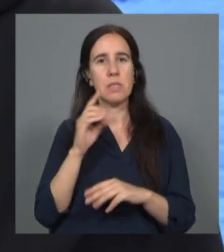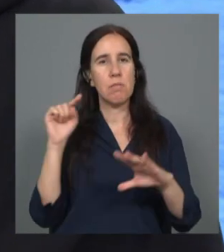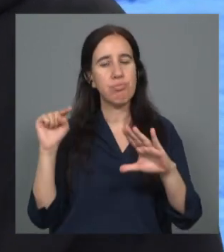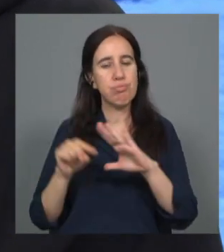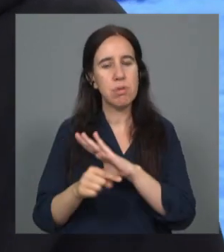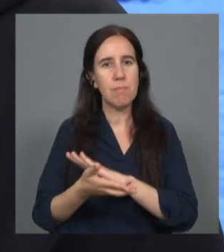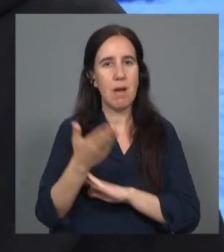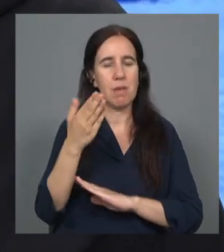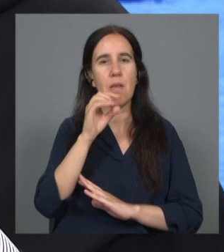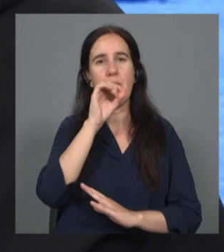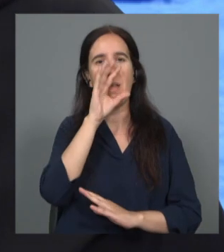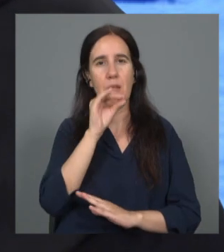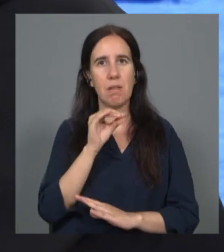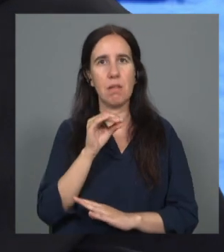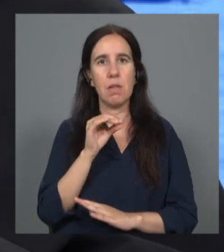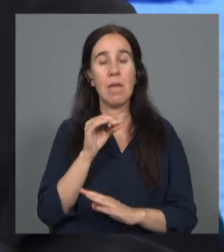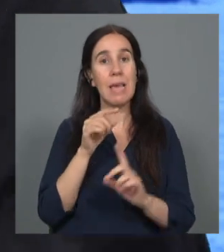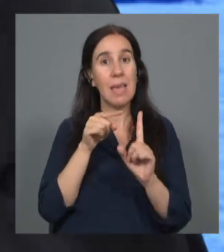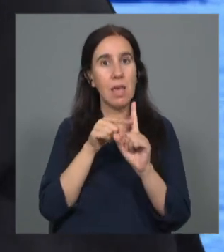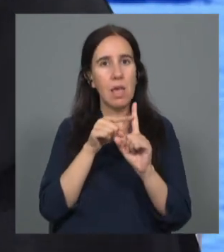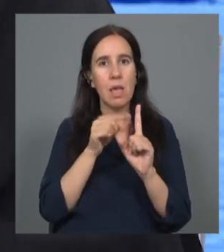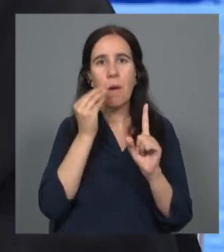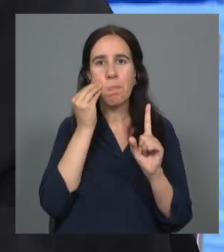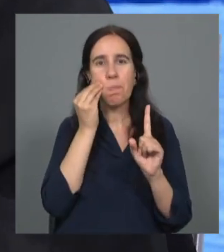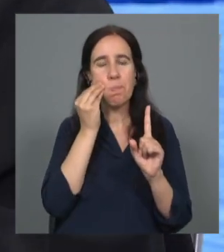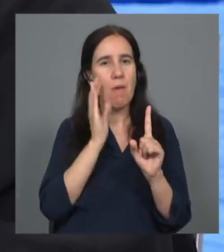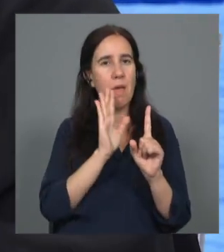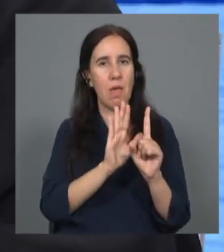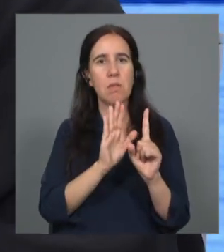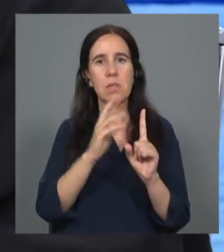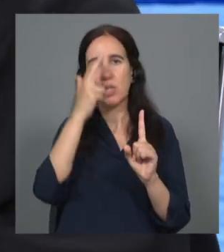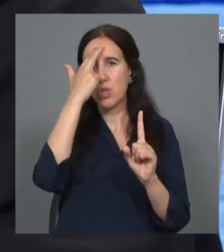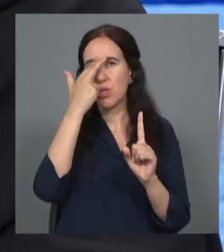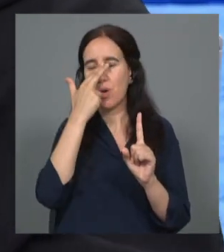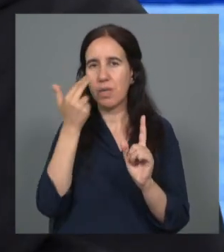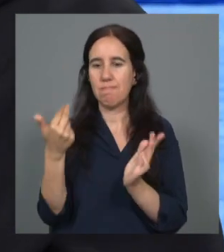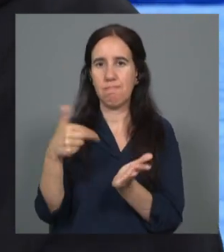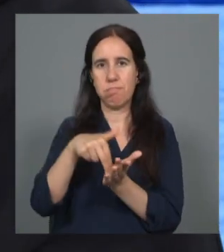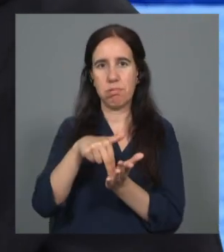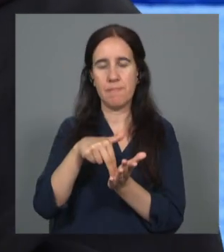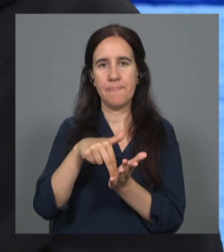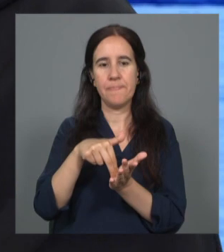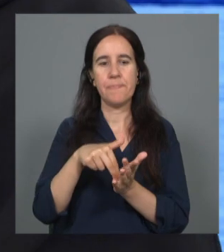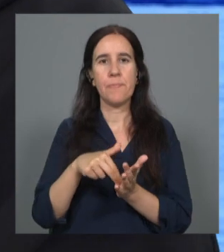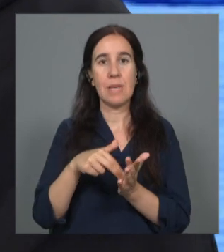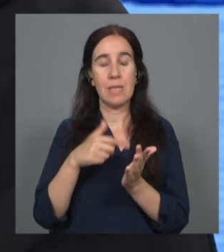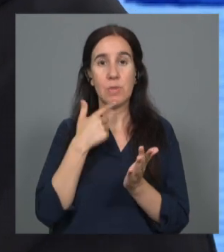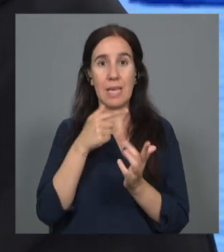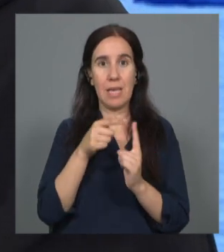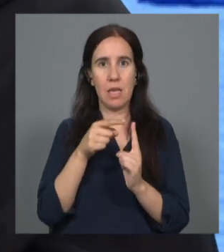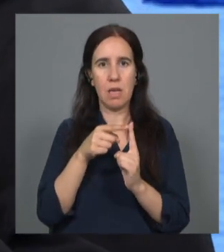aprofundássemos esta sua encarnação na história. Digamos, ele colocou toda a